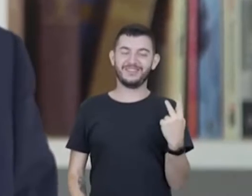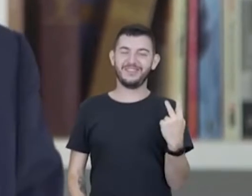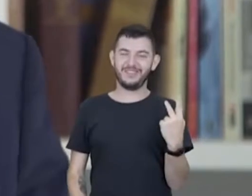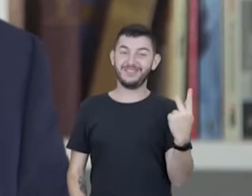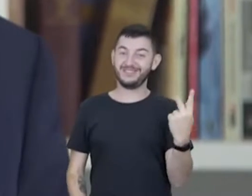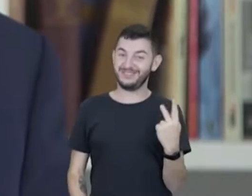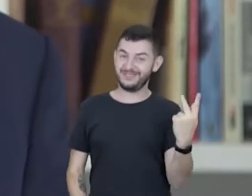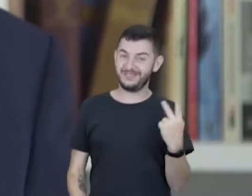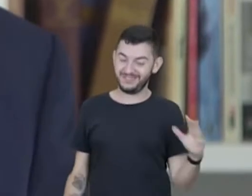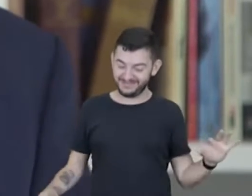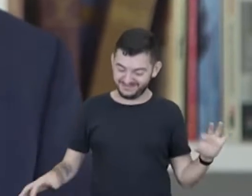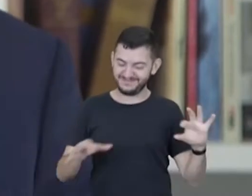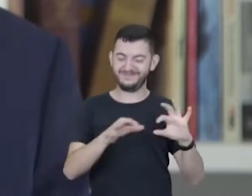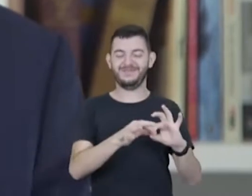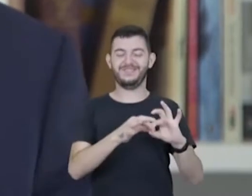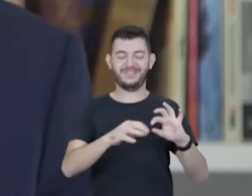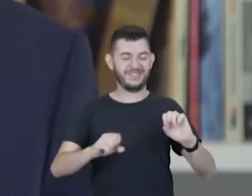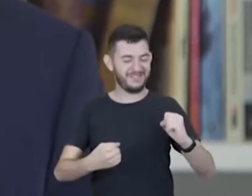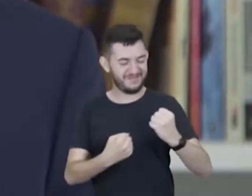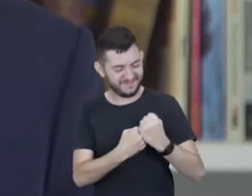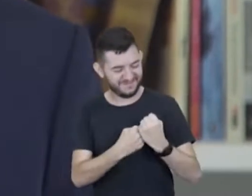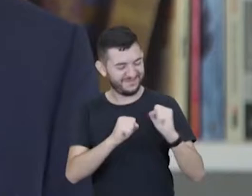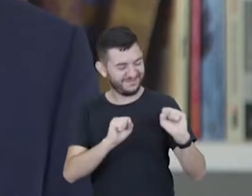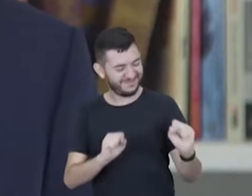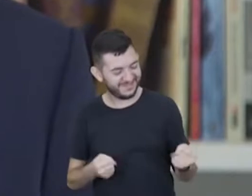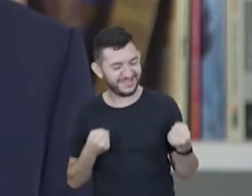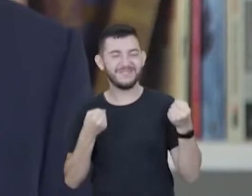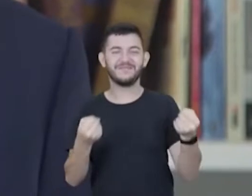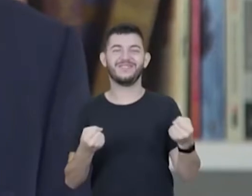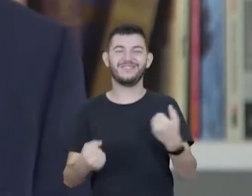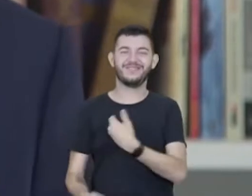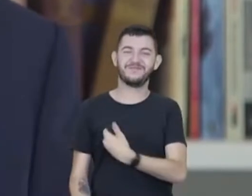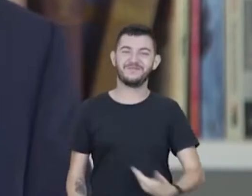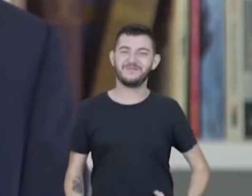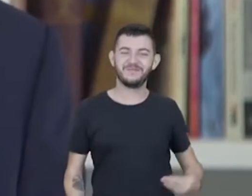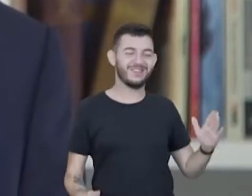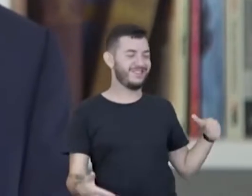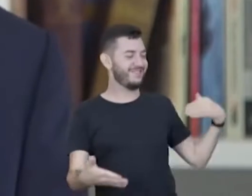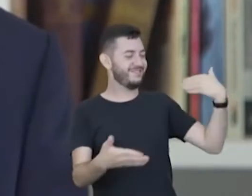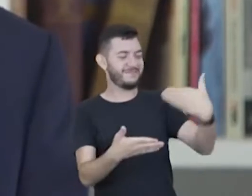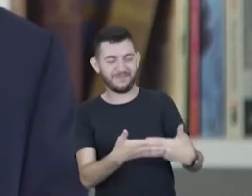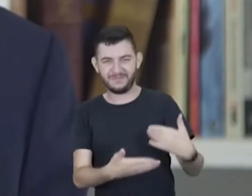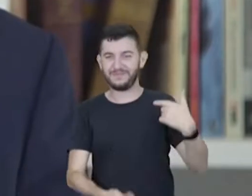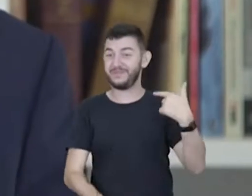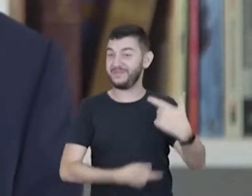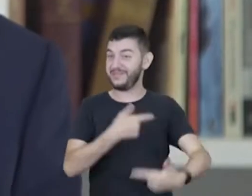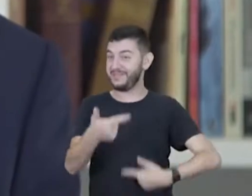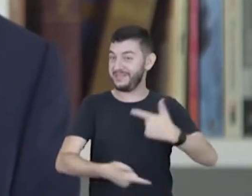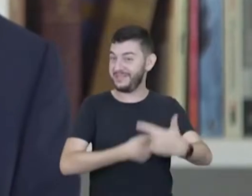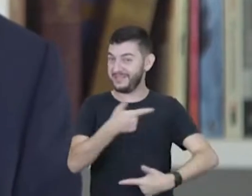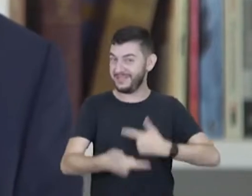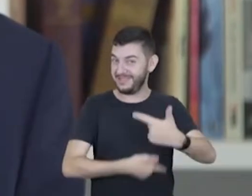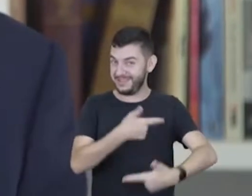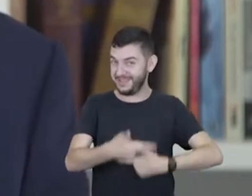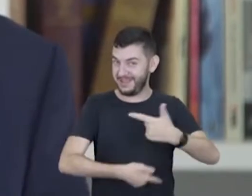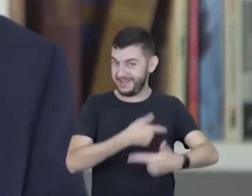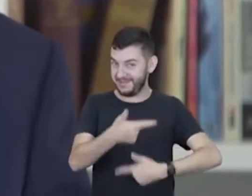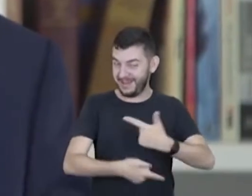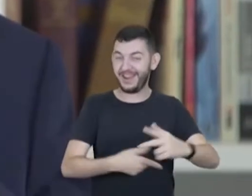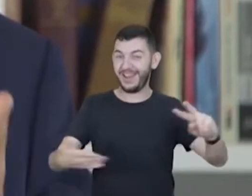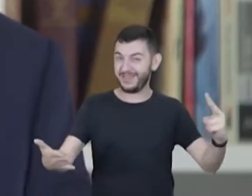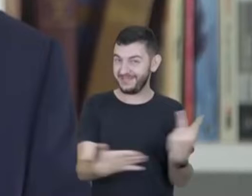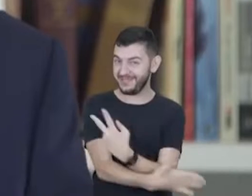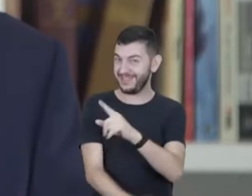o seu governo até que o seu trabalho tenha sido completo é realizado